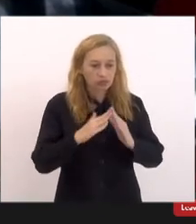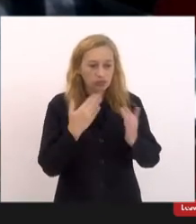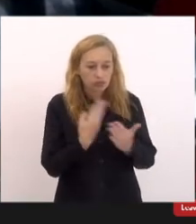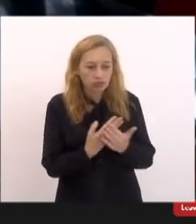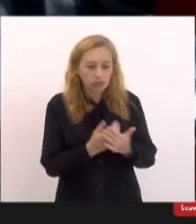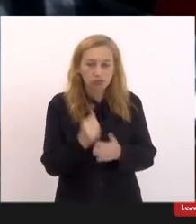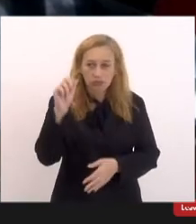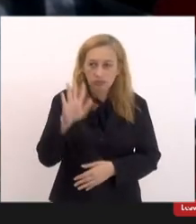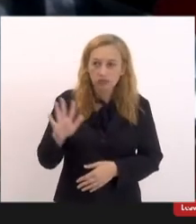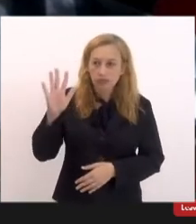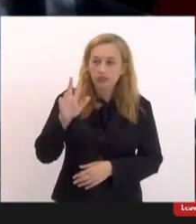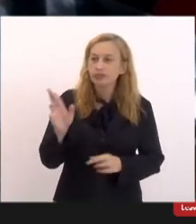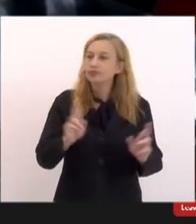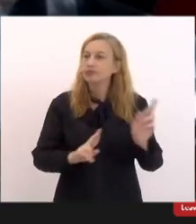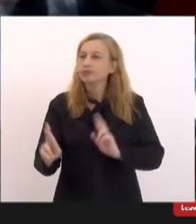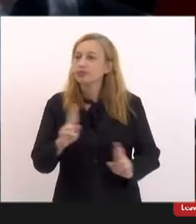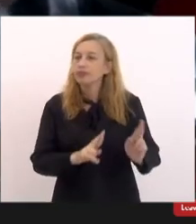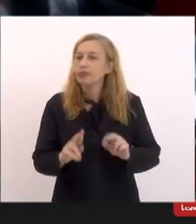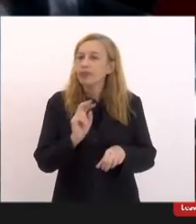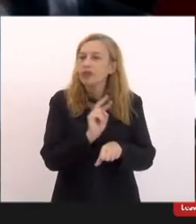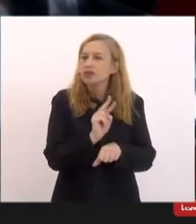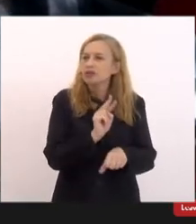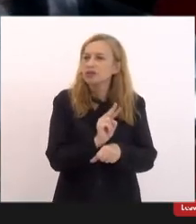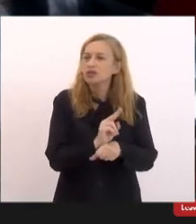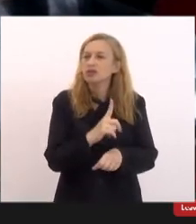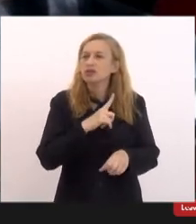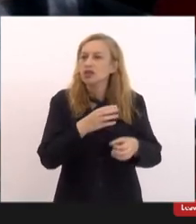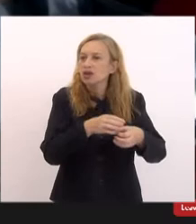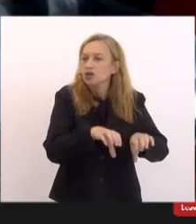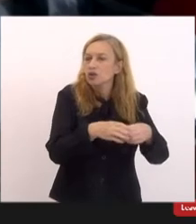com relação aos inspetores, existe um concurso de